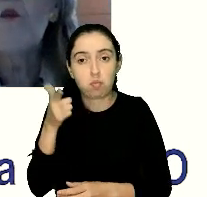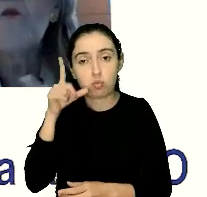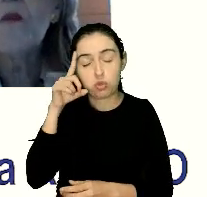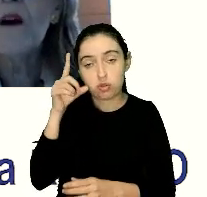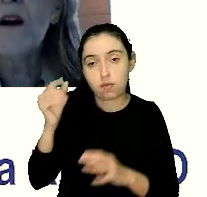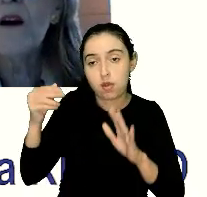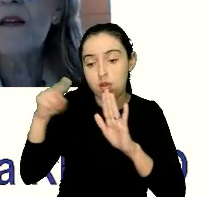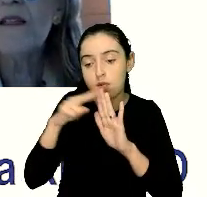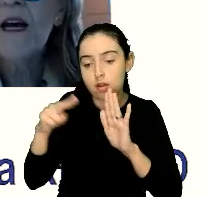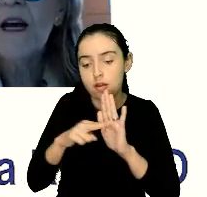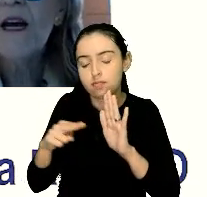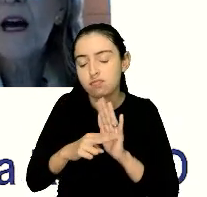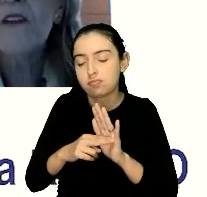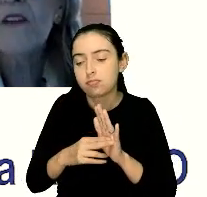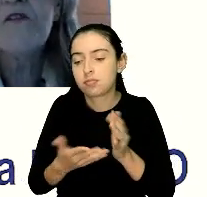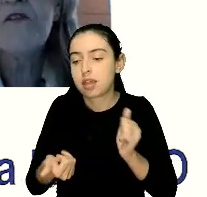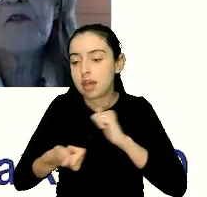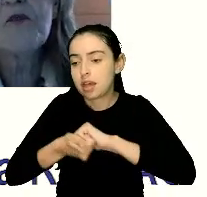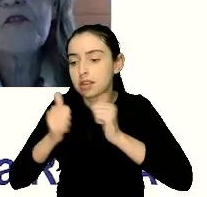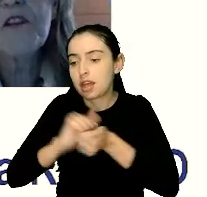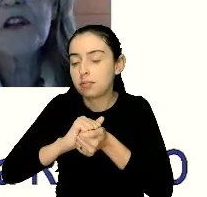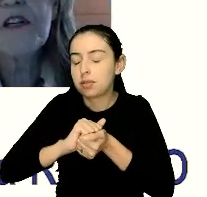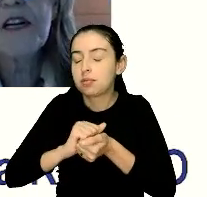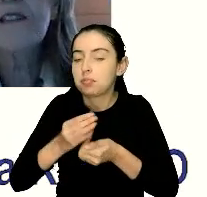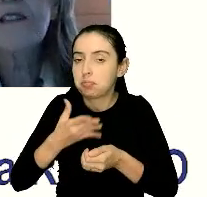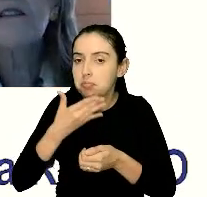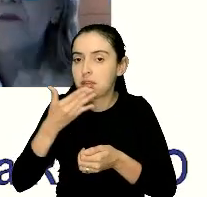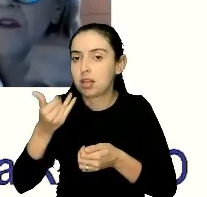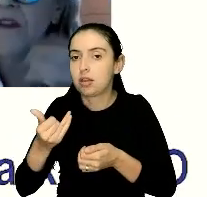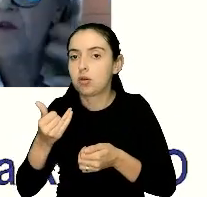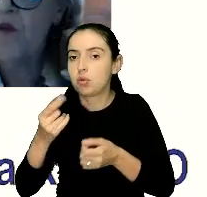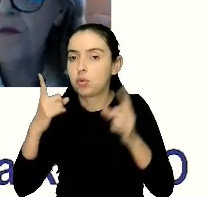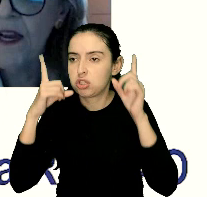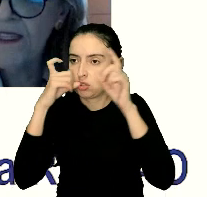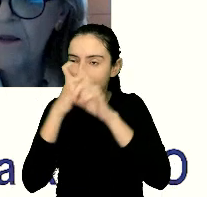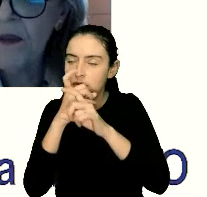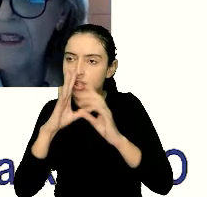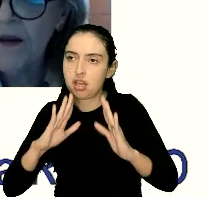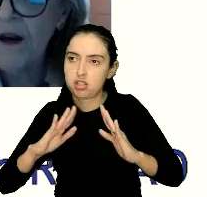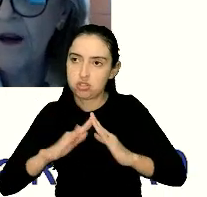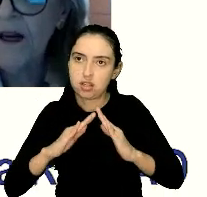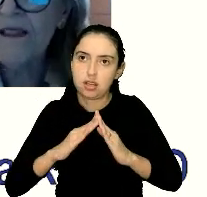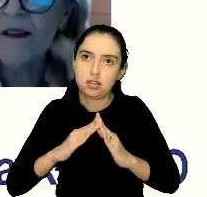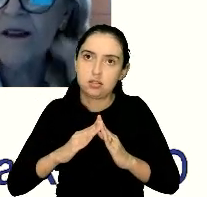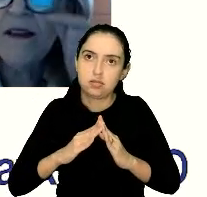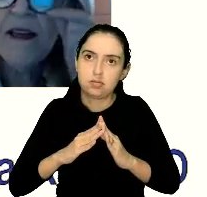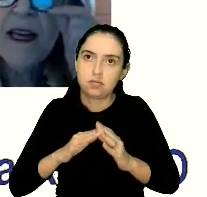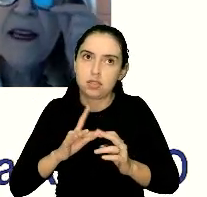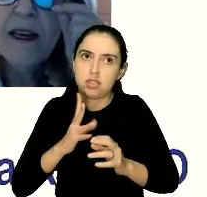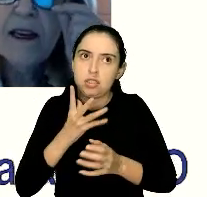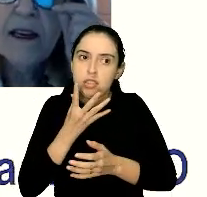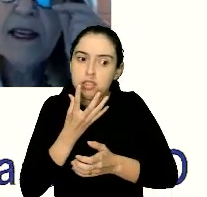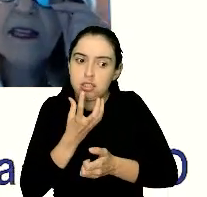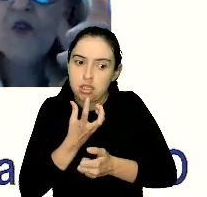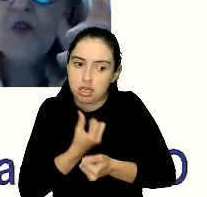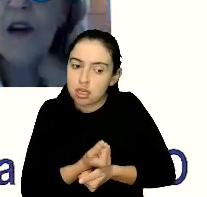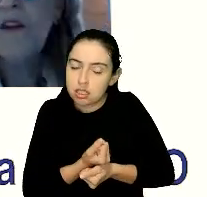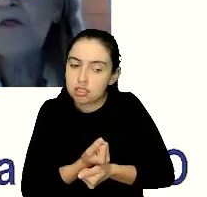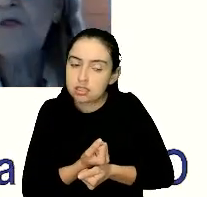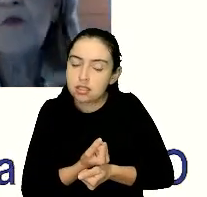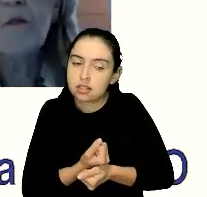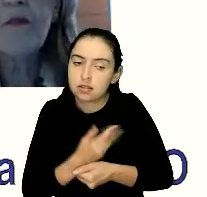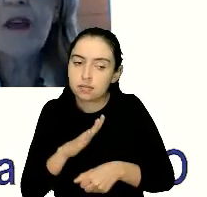se adaptam um pouco mais, a dificuldade de ficar em casa começa a pesar mais, né?